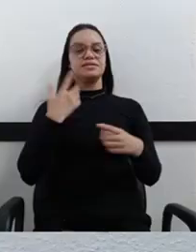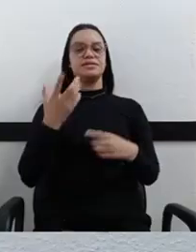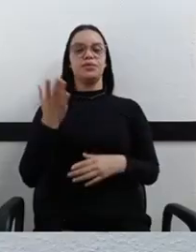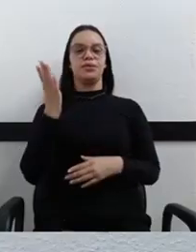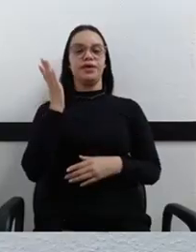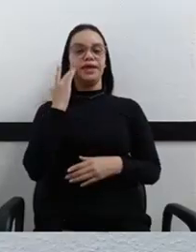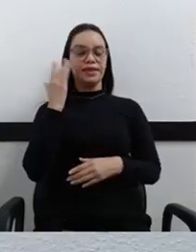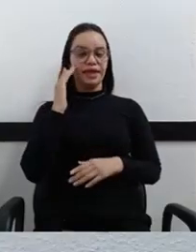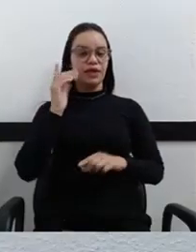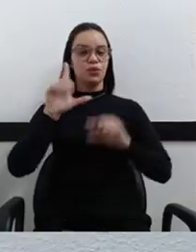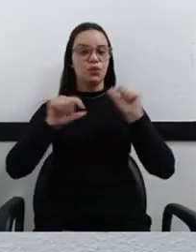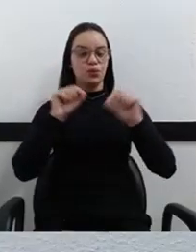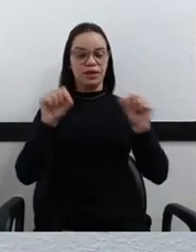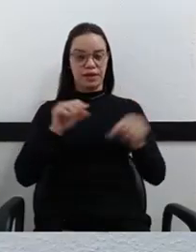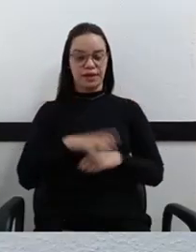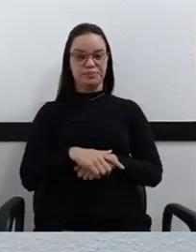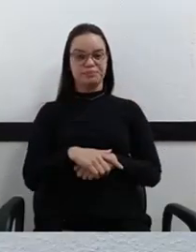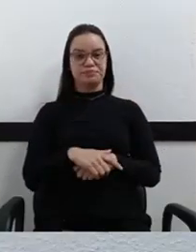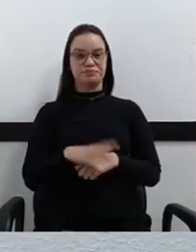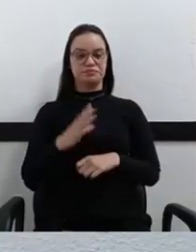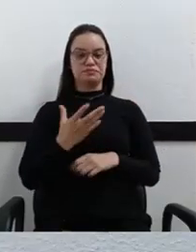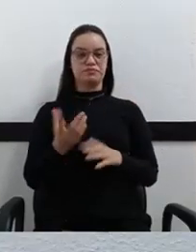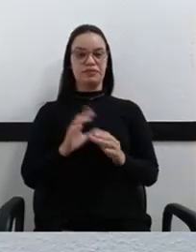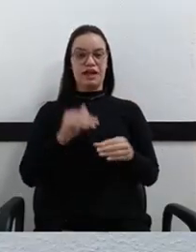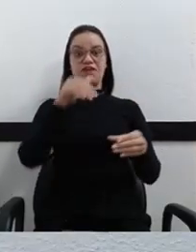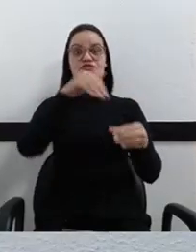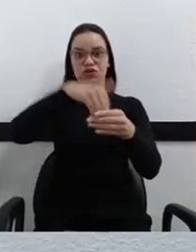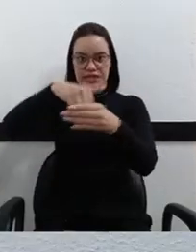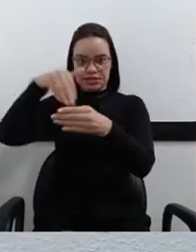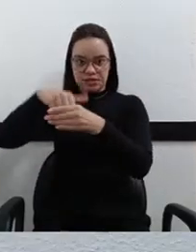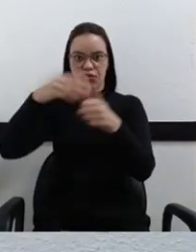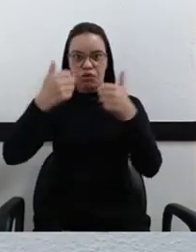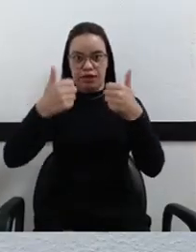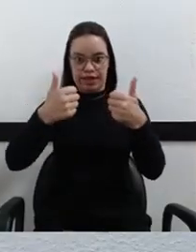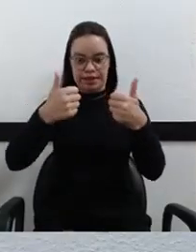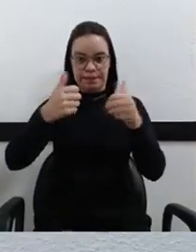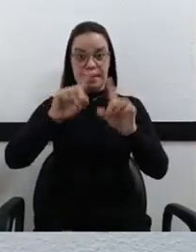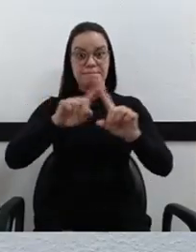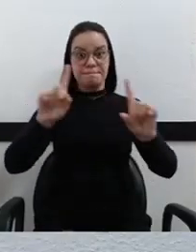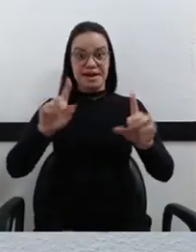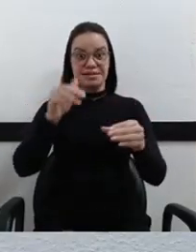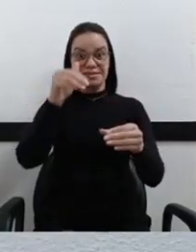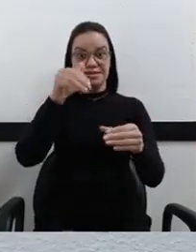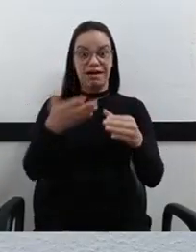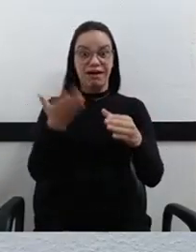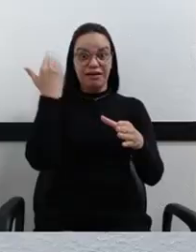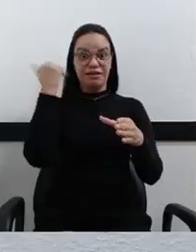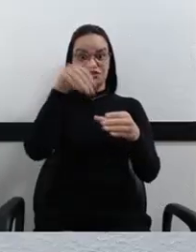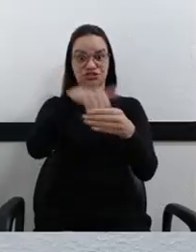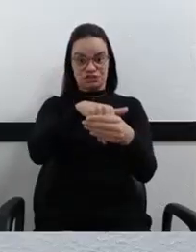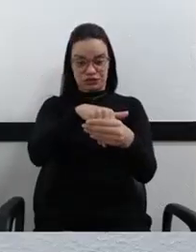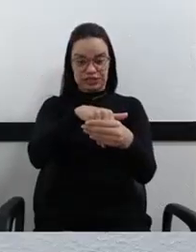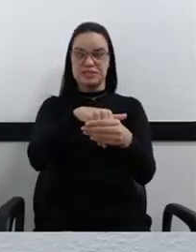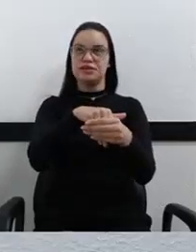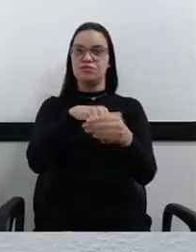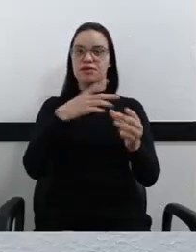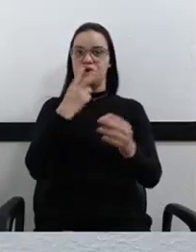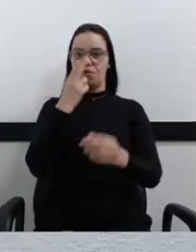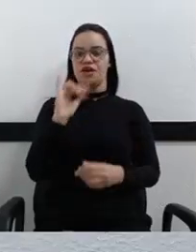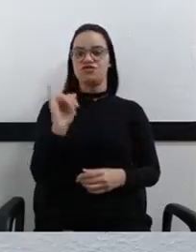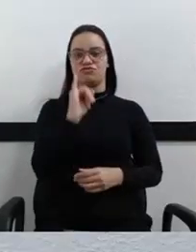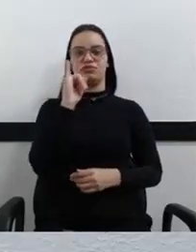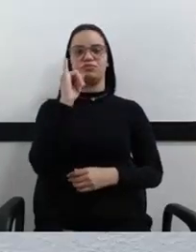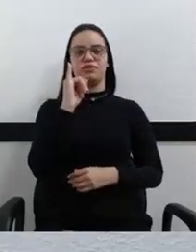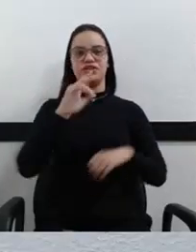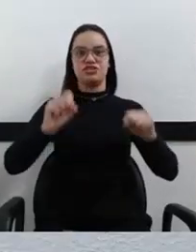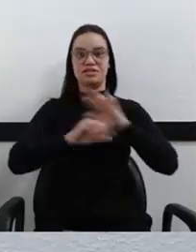questão de ordem para colocar em votação. Antes de colocar em votação, eu só queria, acho que é importante